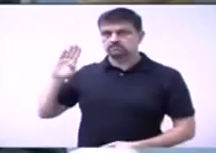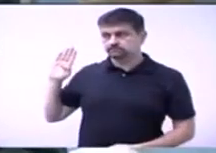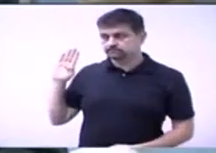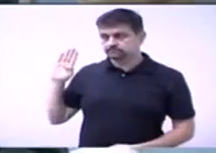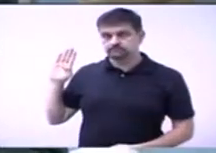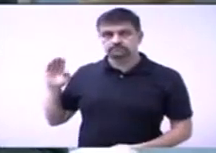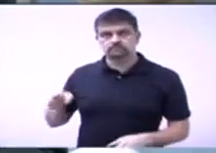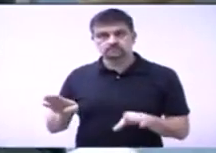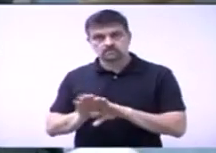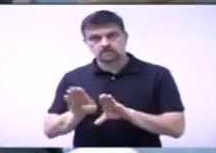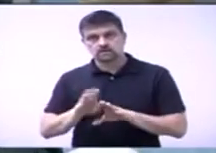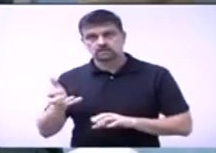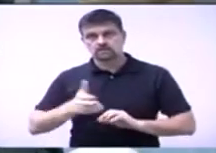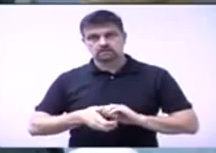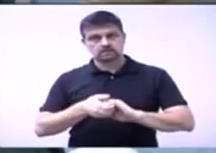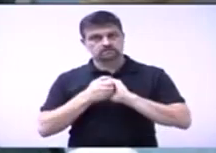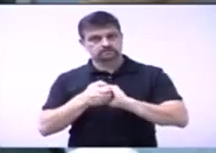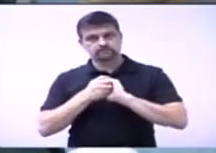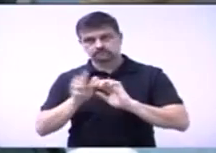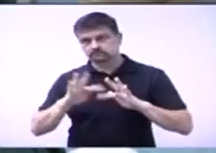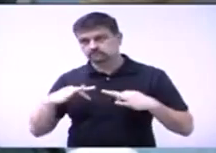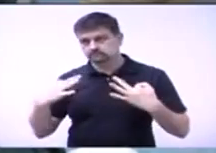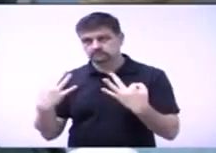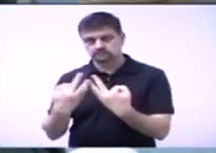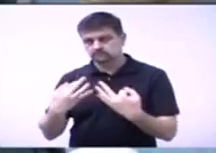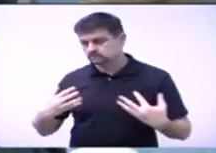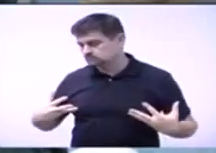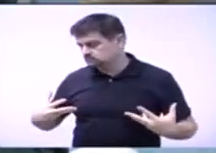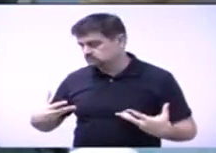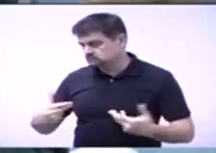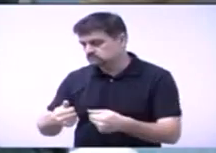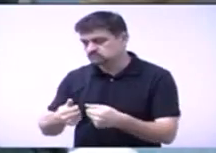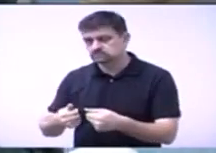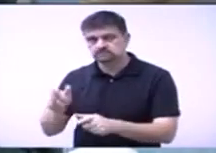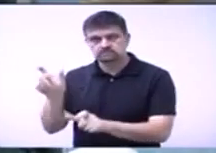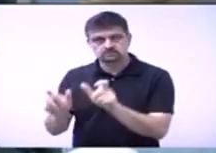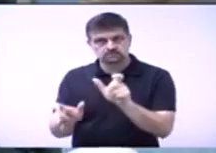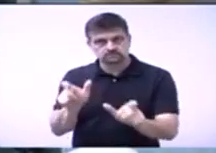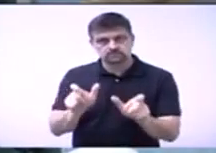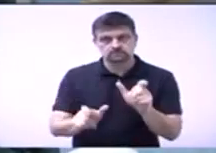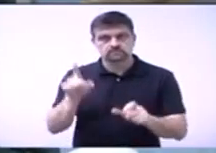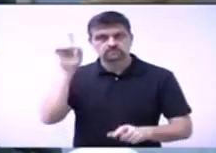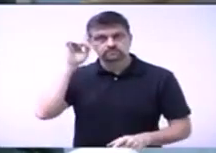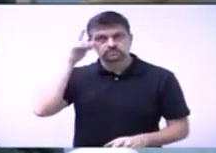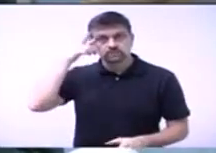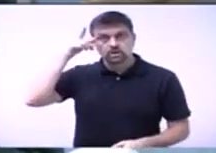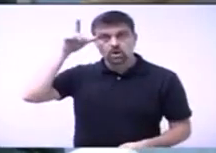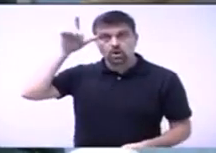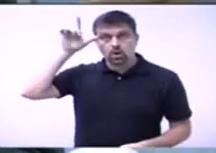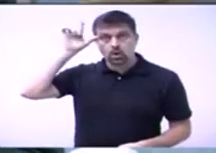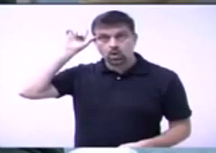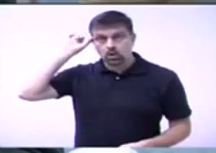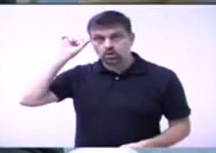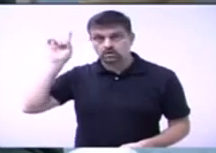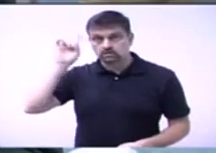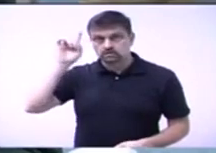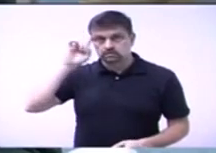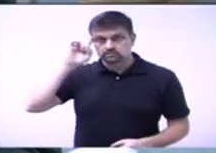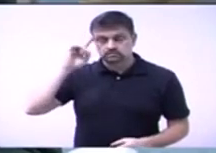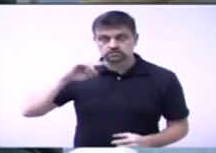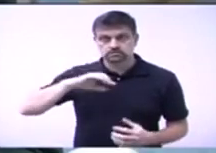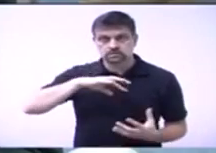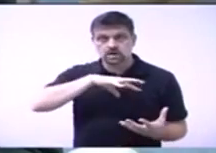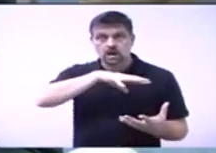Também gostaria de parabenizar todas as famílias e as pessoas em função do dia de ontem, Dia Internacional da Síndrome de